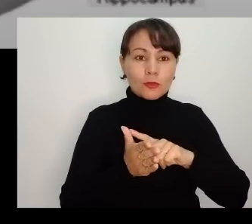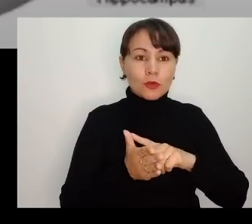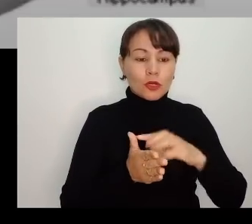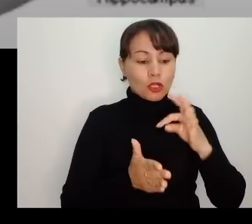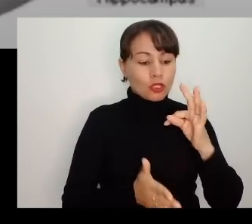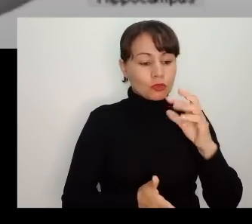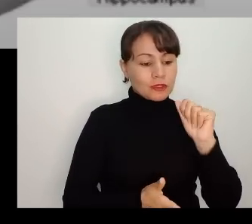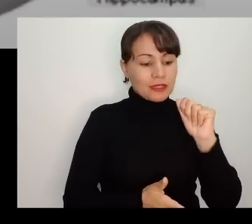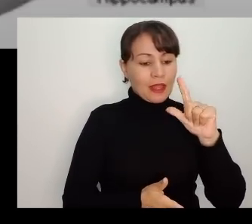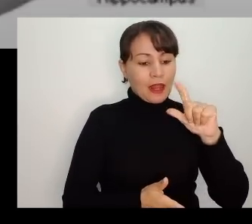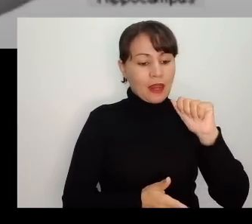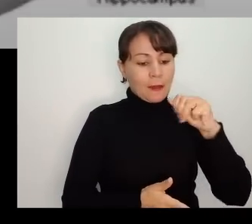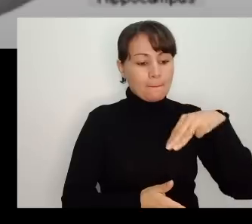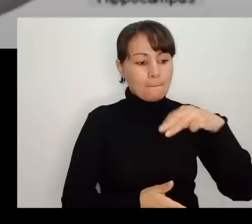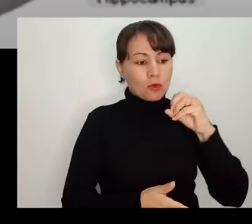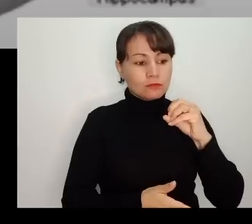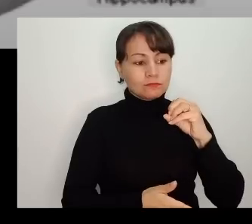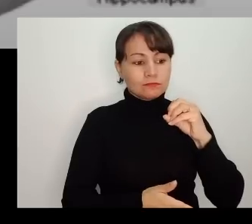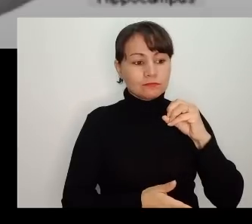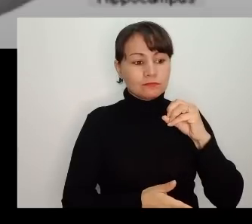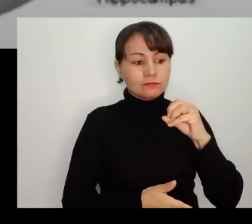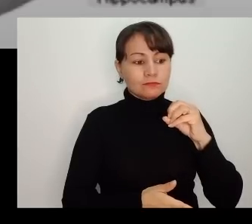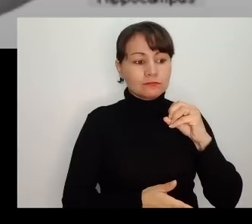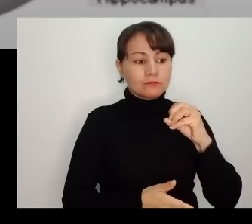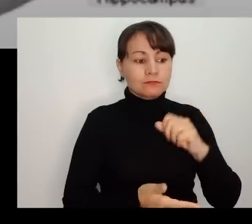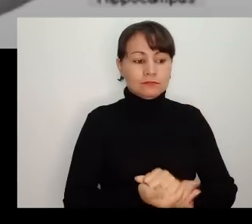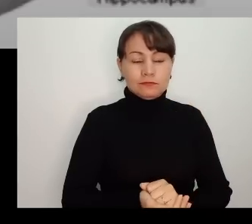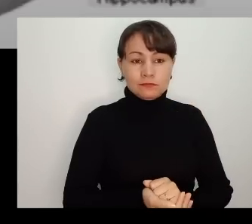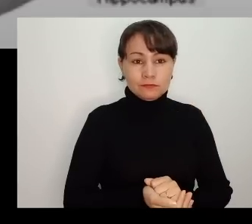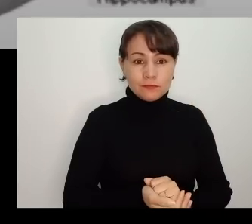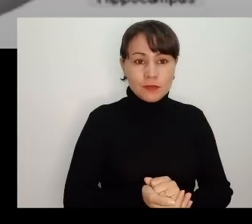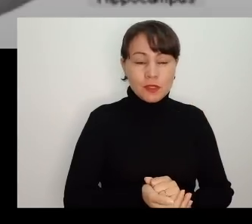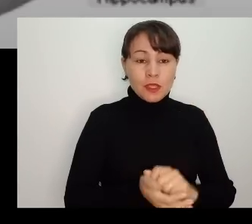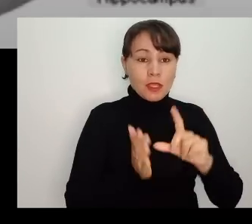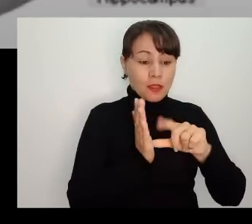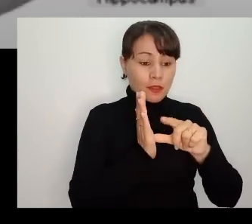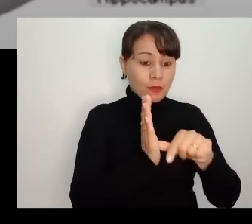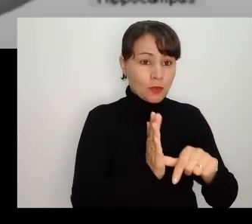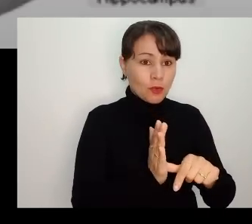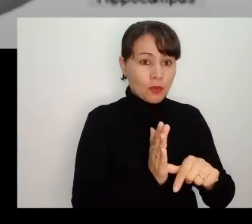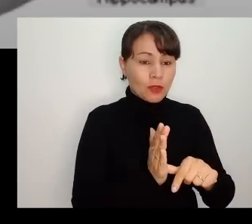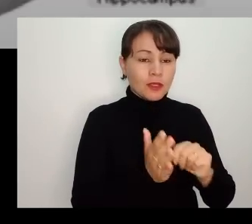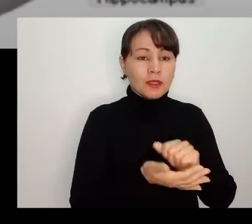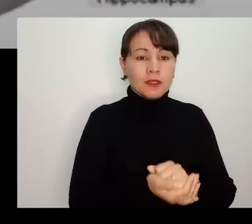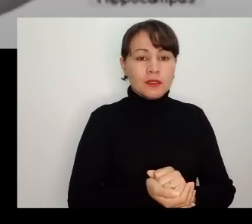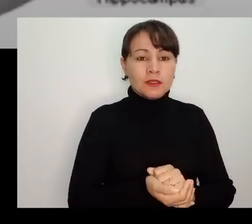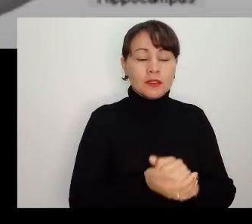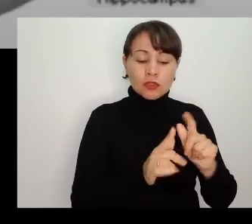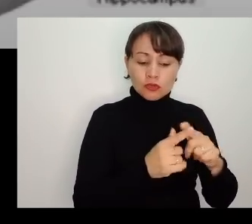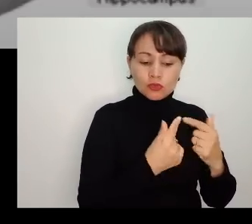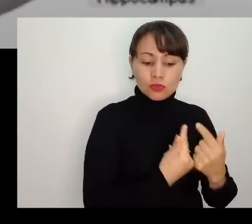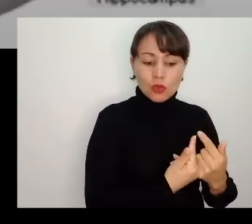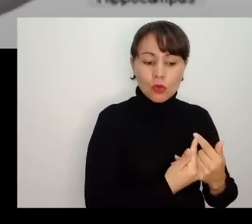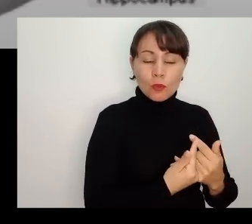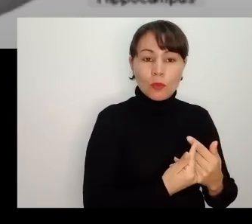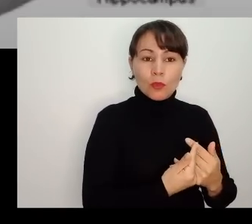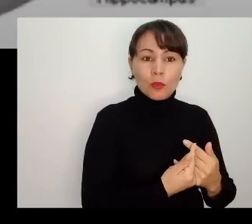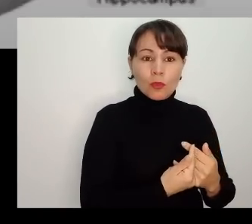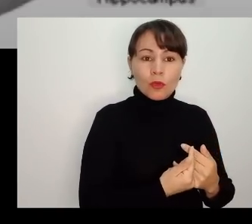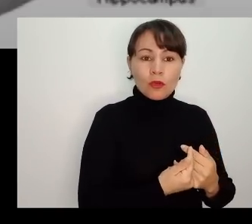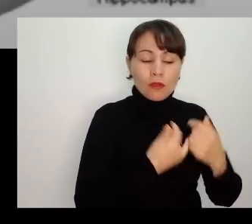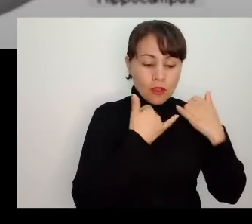anterior do tálamo, localizado aqui. E o núcleo anterior do tálamo